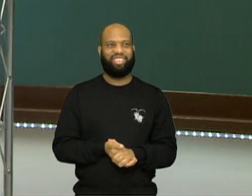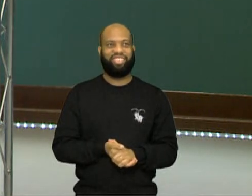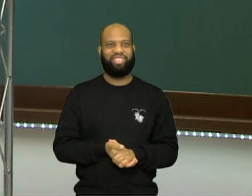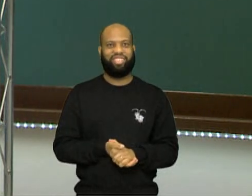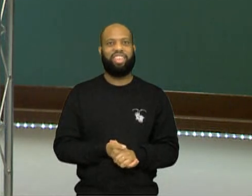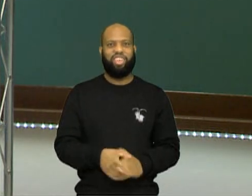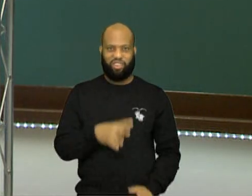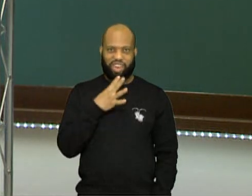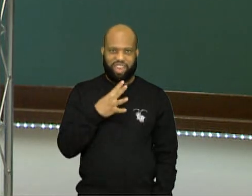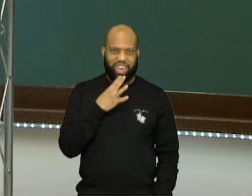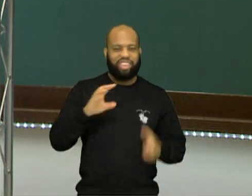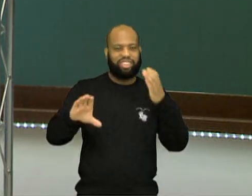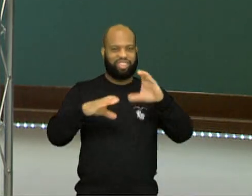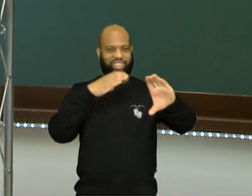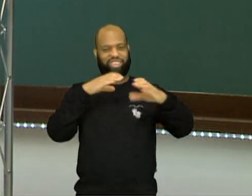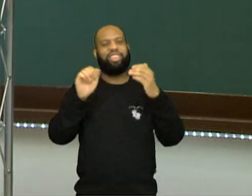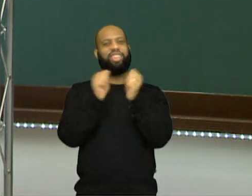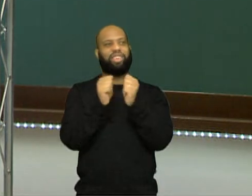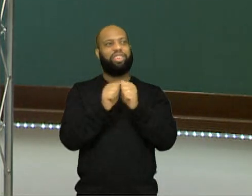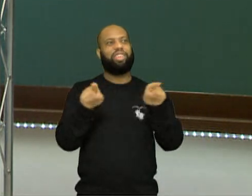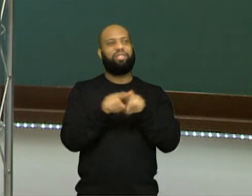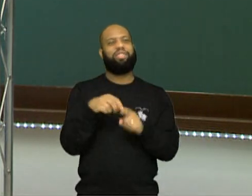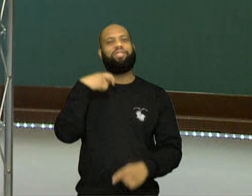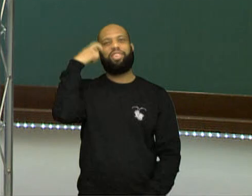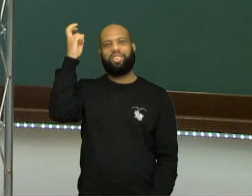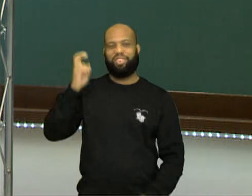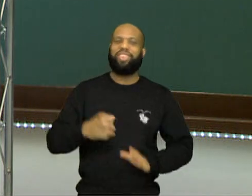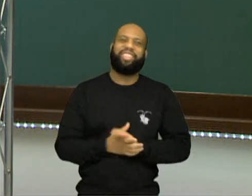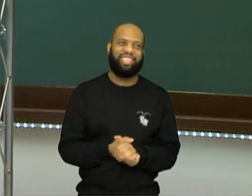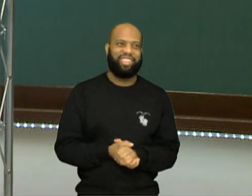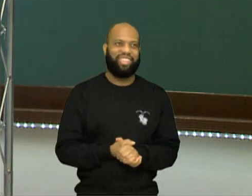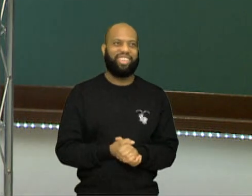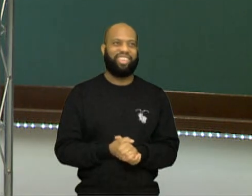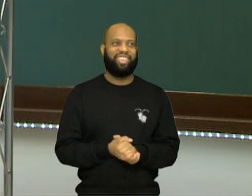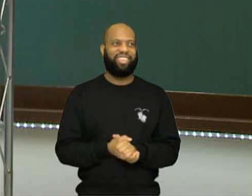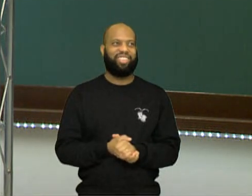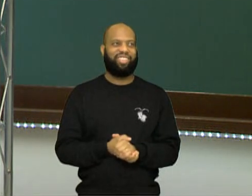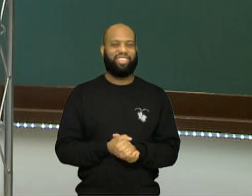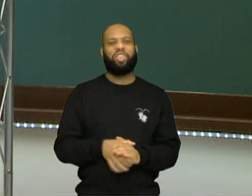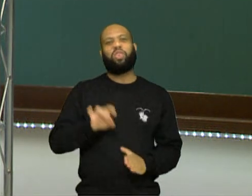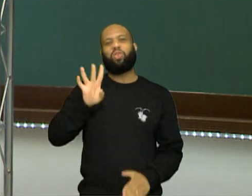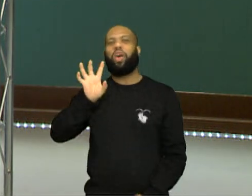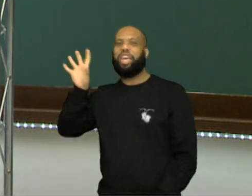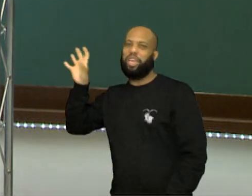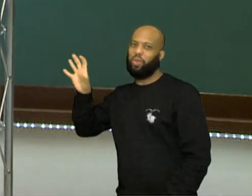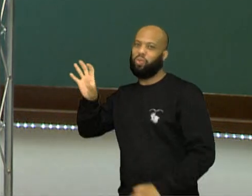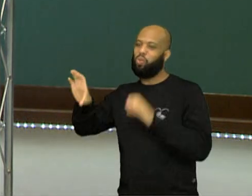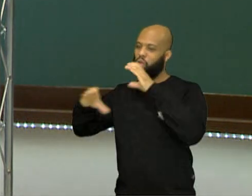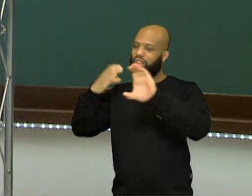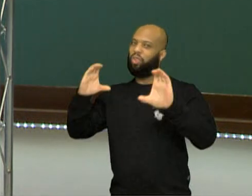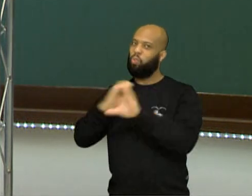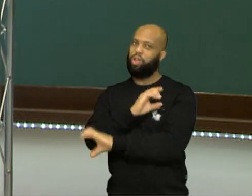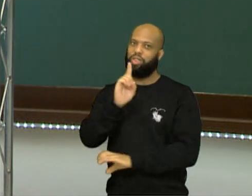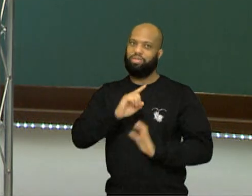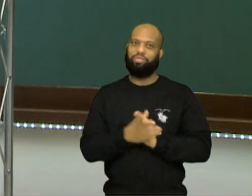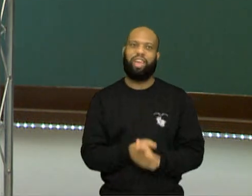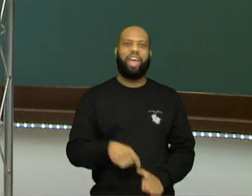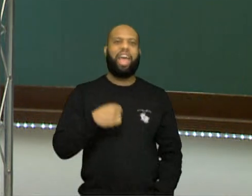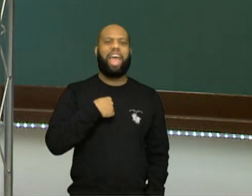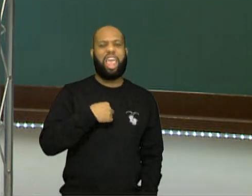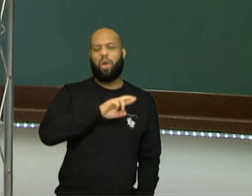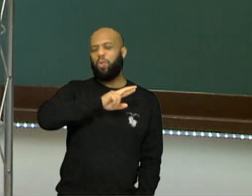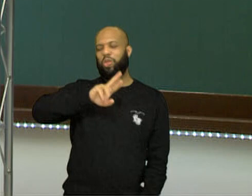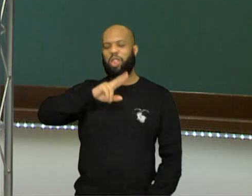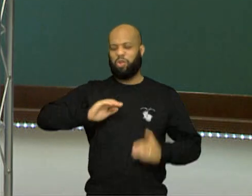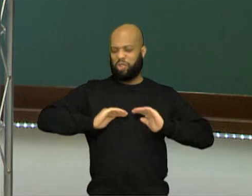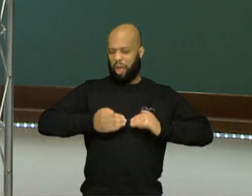ó, quem conhece, canta aí. E aí, que vergonha. Mas bora lá, ó. Eu vou pegar só desse trecho que tá aqui, não vou cantar a música inteira, né? Eu não sou